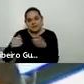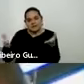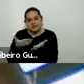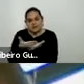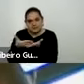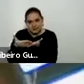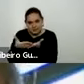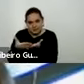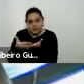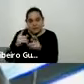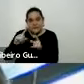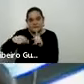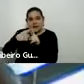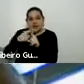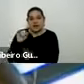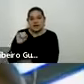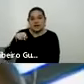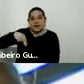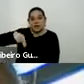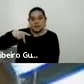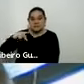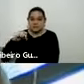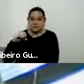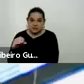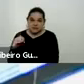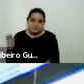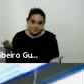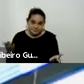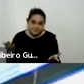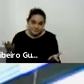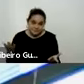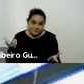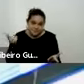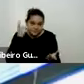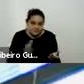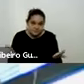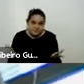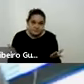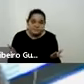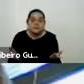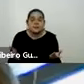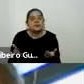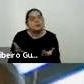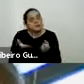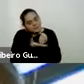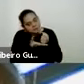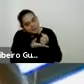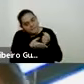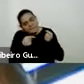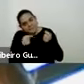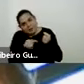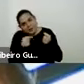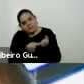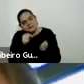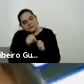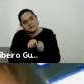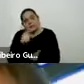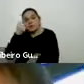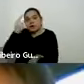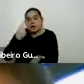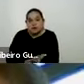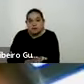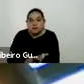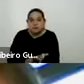NPC acumulado. Isso é um dos exemplos. Né? Então foi com base nisso que a gente conseguiu fechar um acordo na Companhia